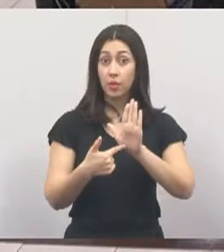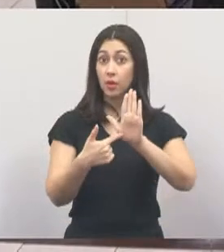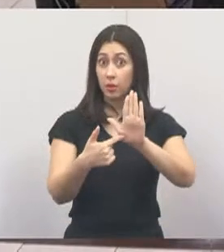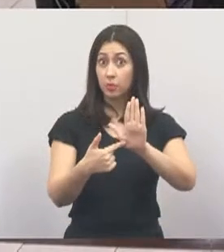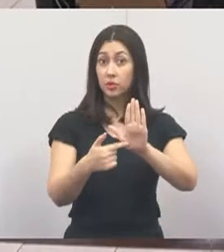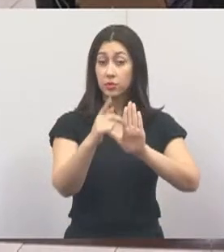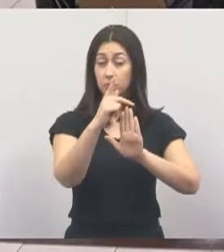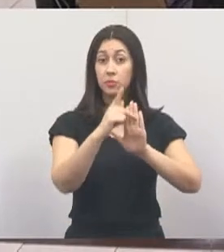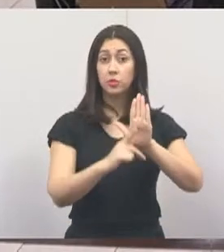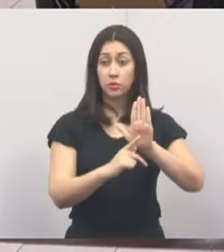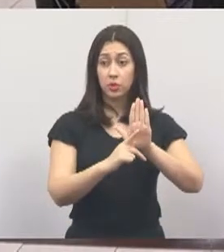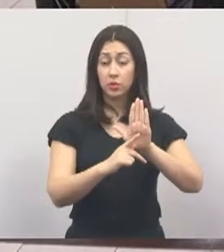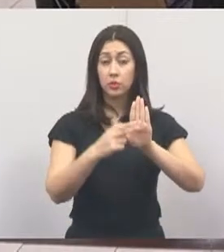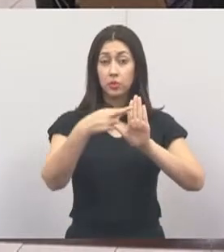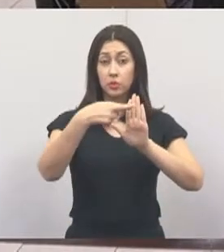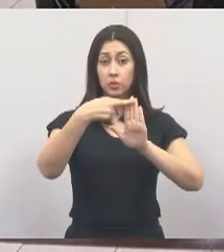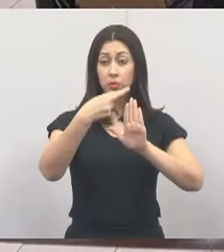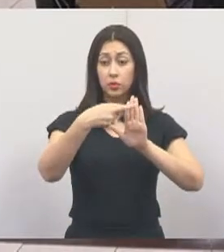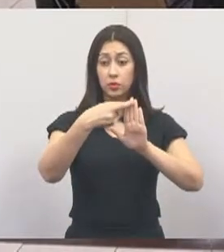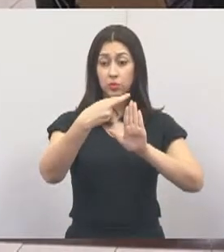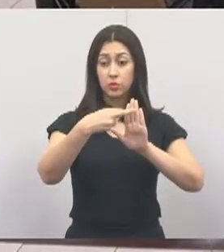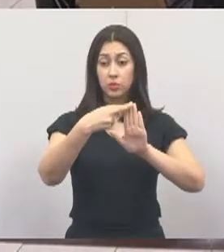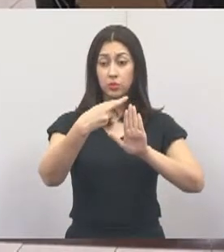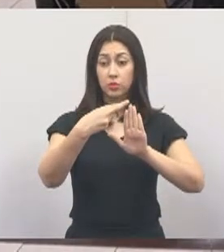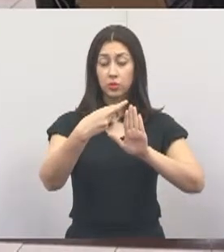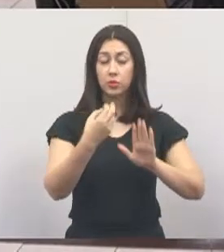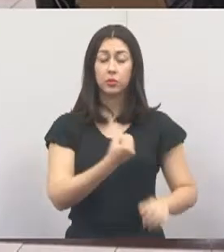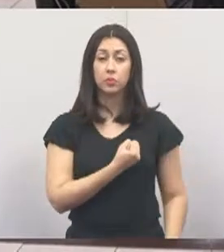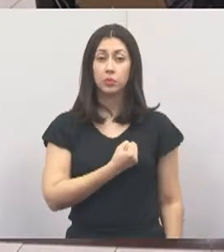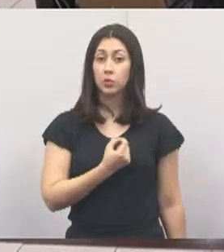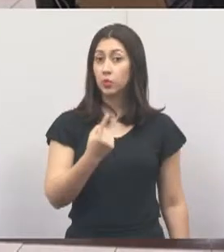Apresentação do projeto de resolução